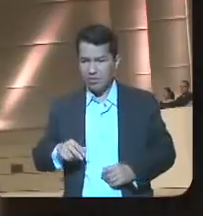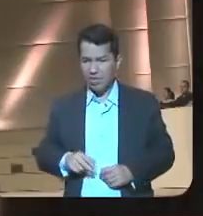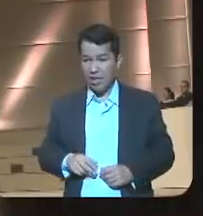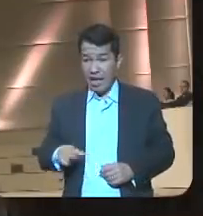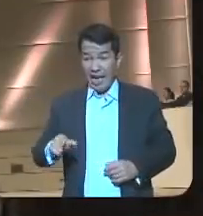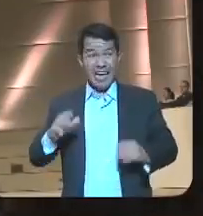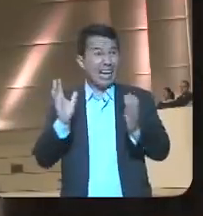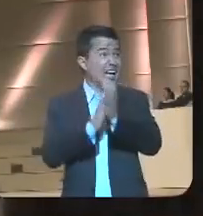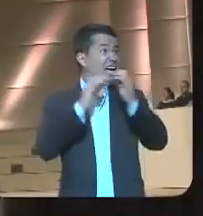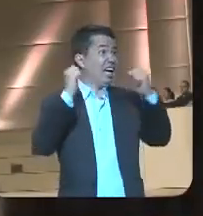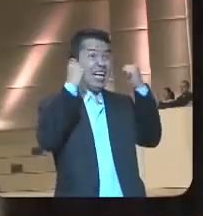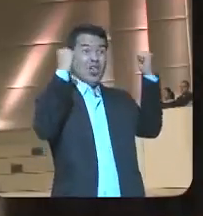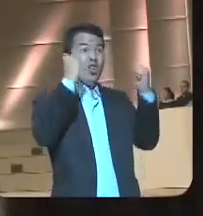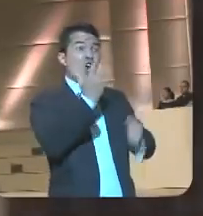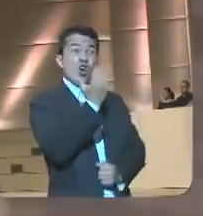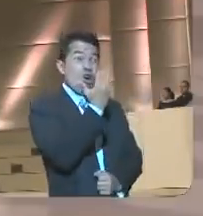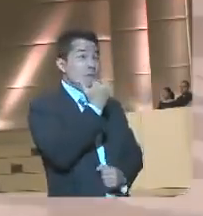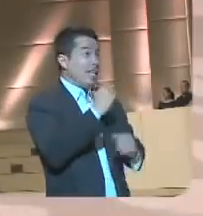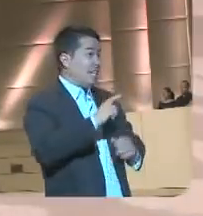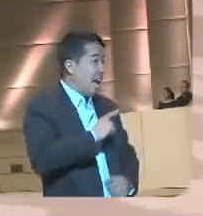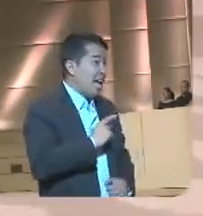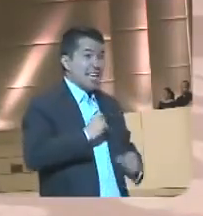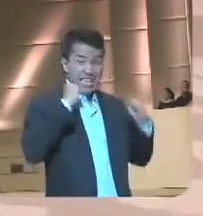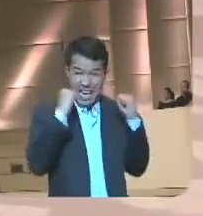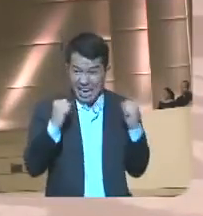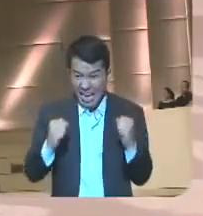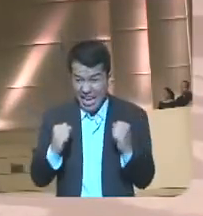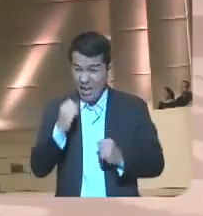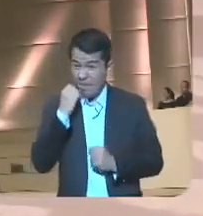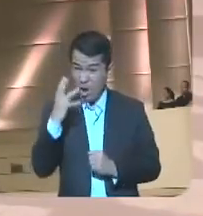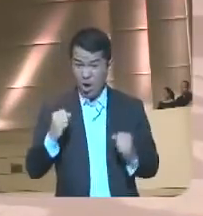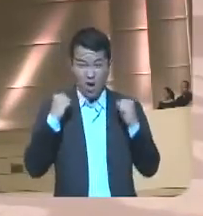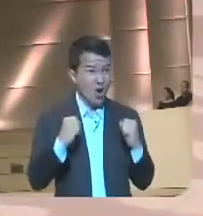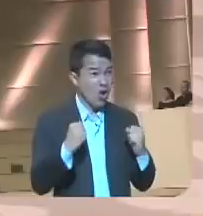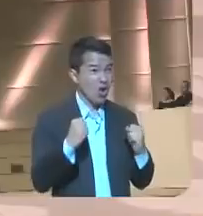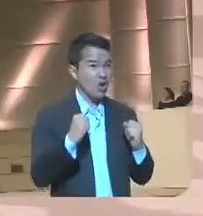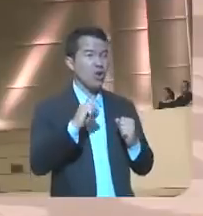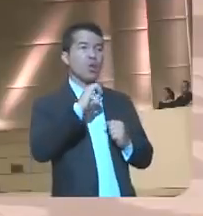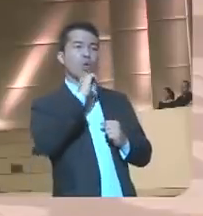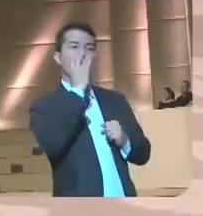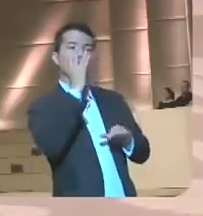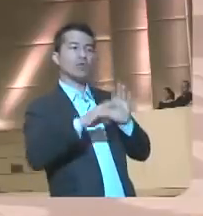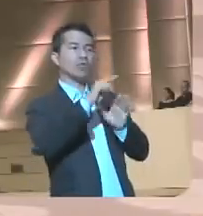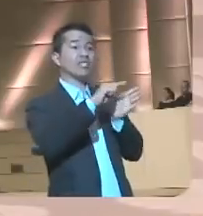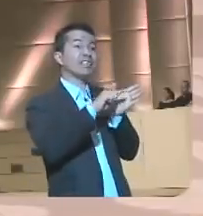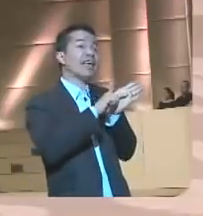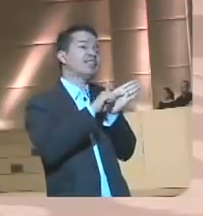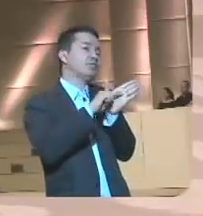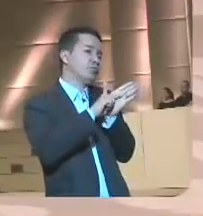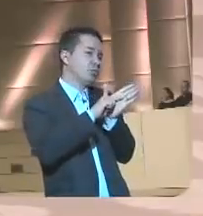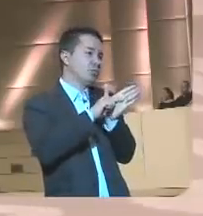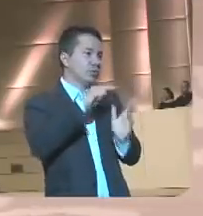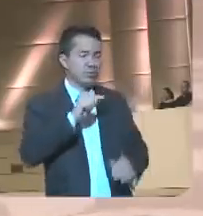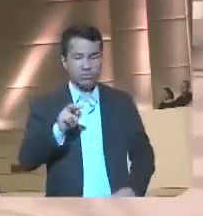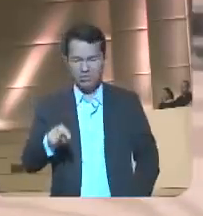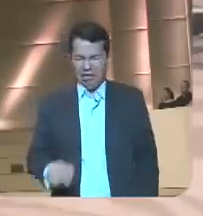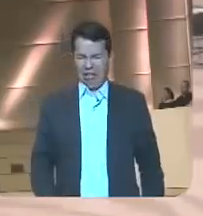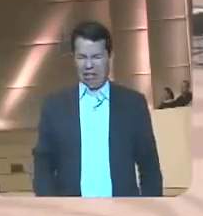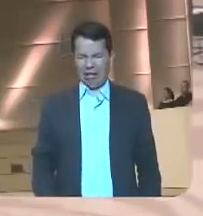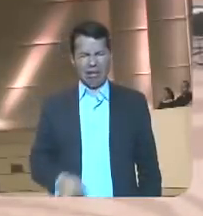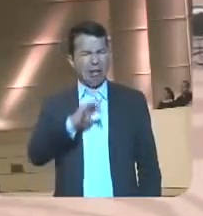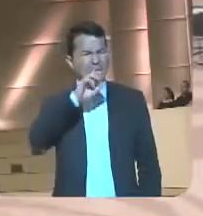terra que coisa horrível não é verdade quando a gente olha por exemplo o povo de israel